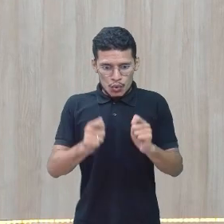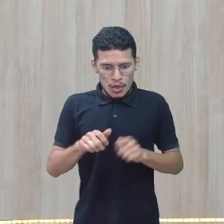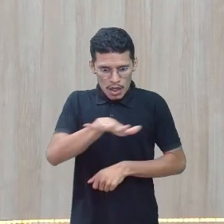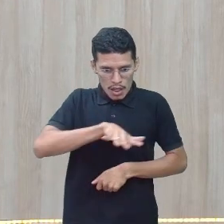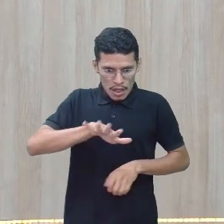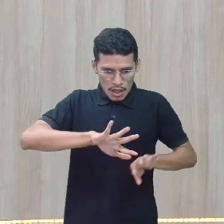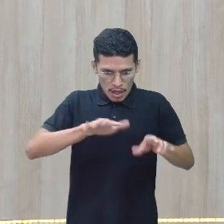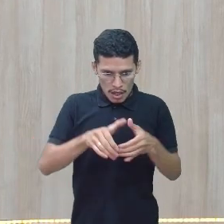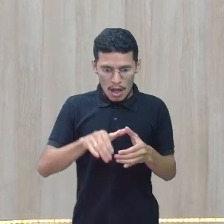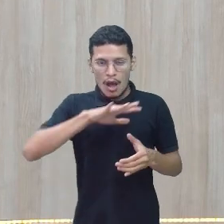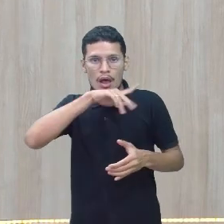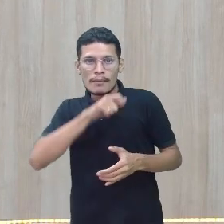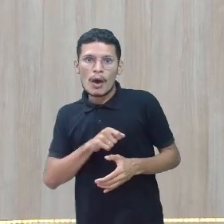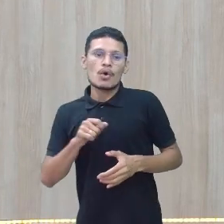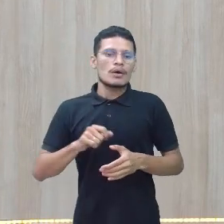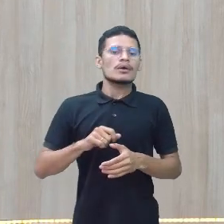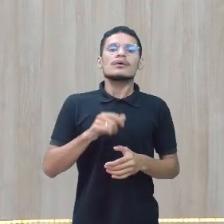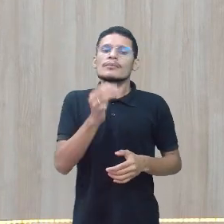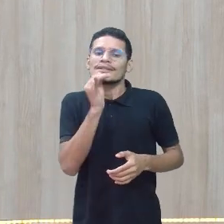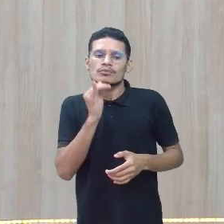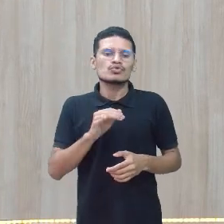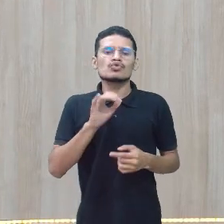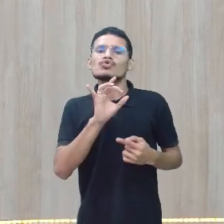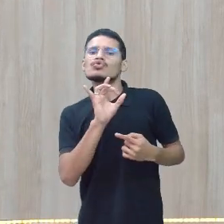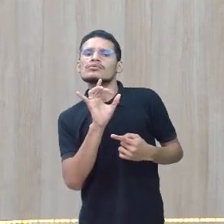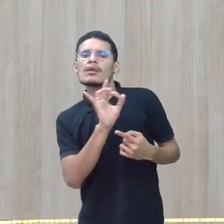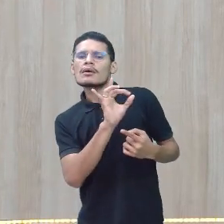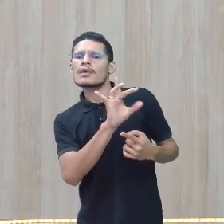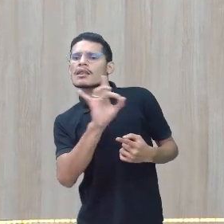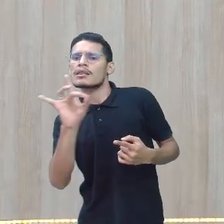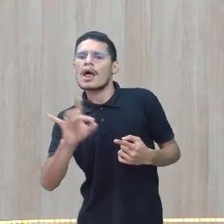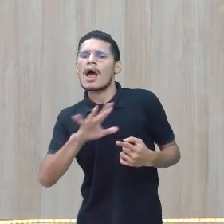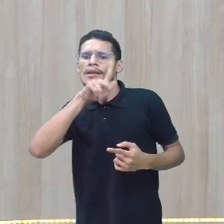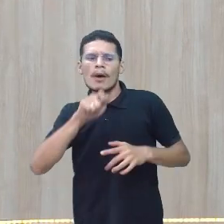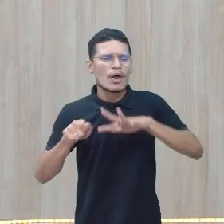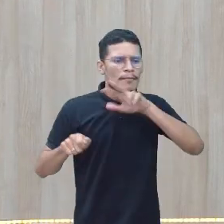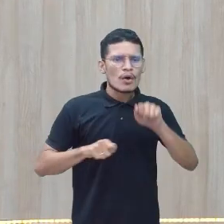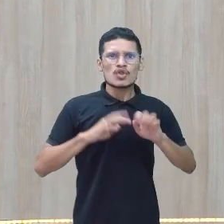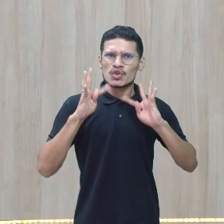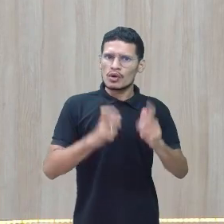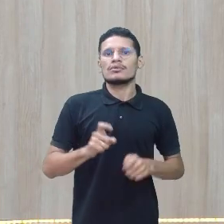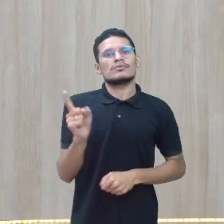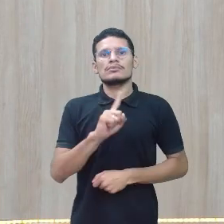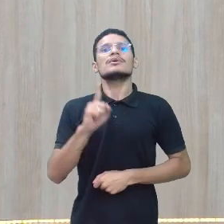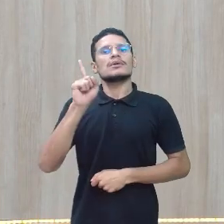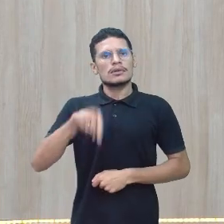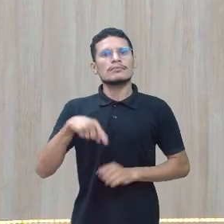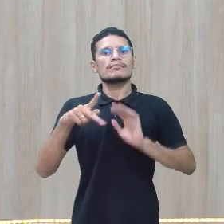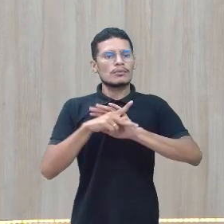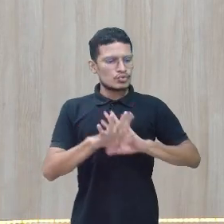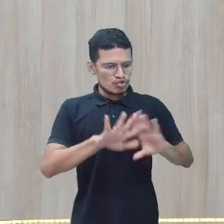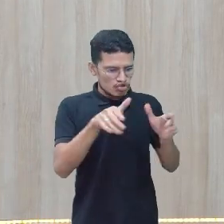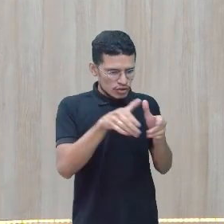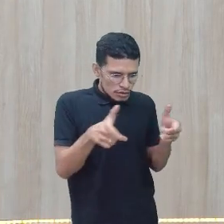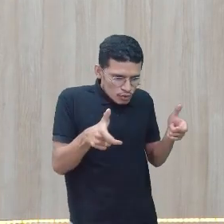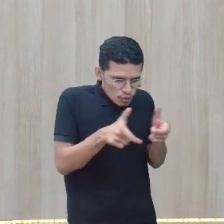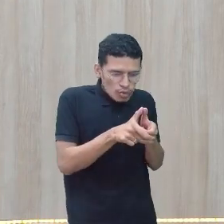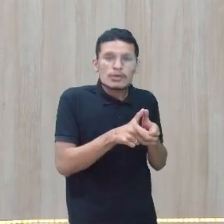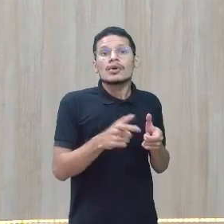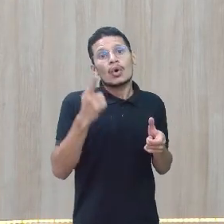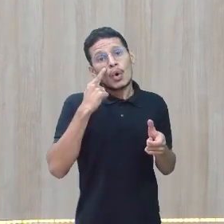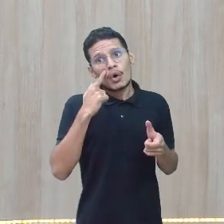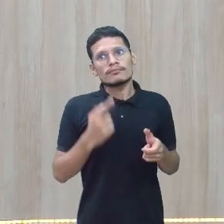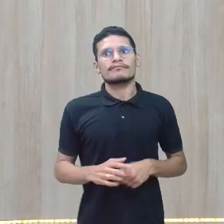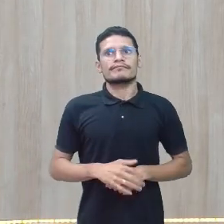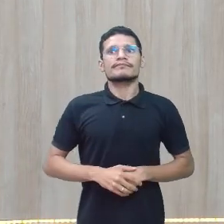Pegar, de fato, todos os bichos que tem essa classe. Daí, a gente vai escolher uma amostra, que é um grupo menor. Olha aqui a